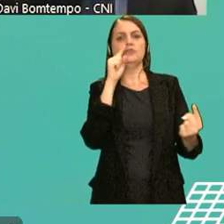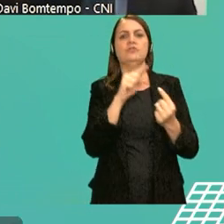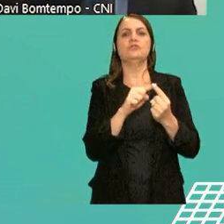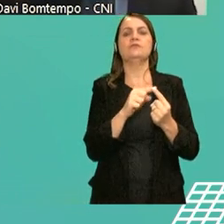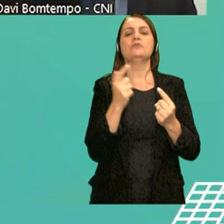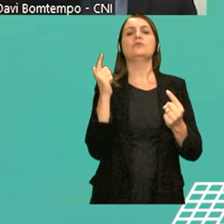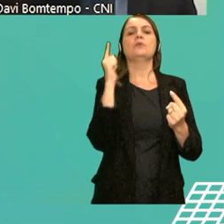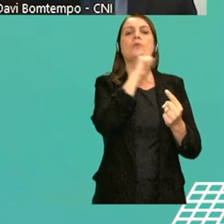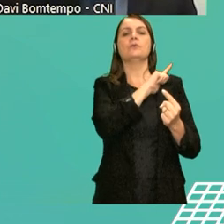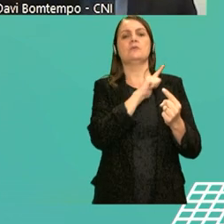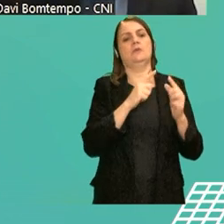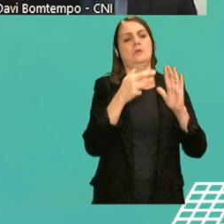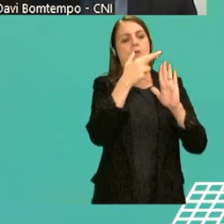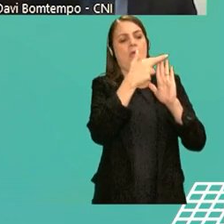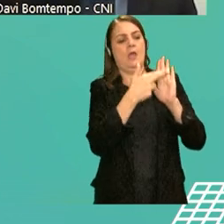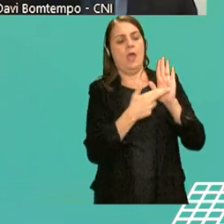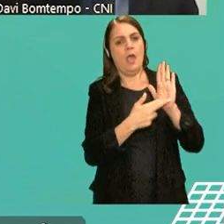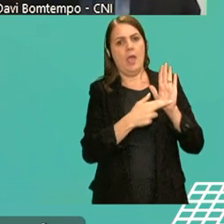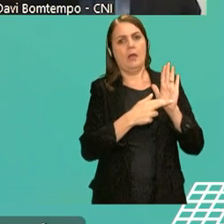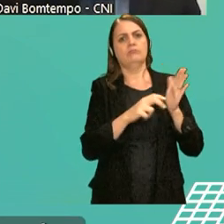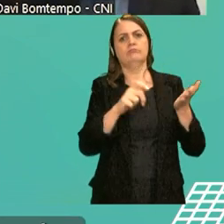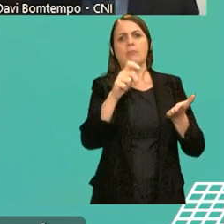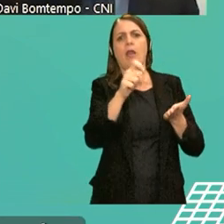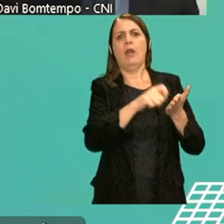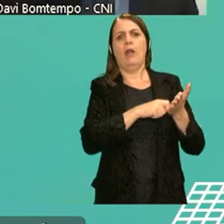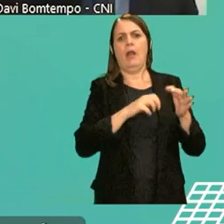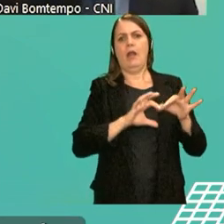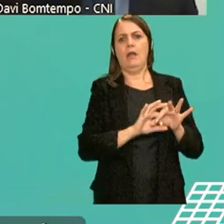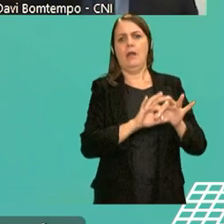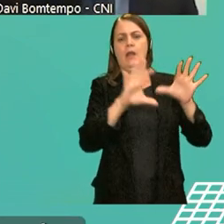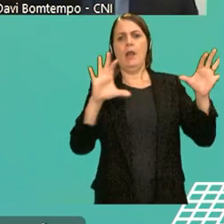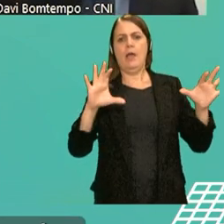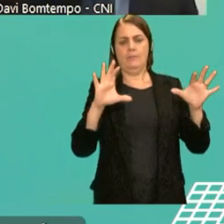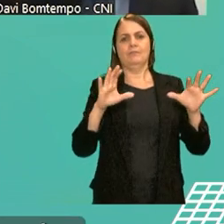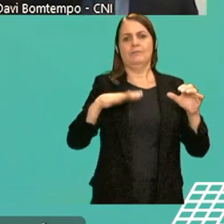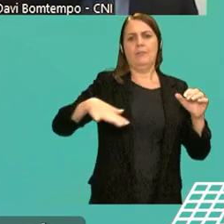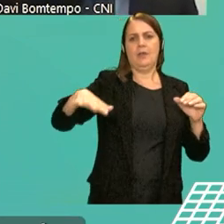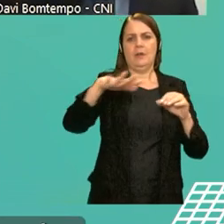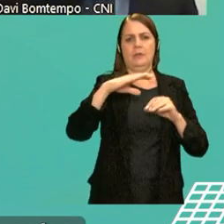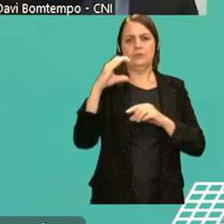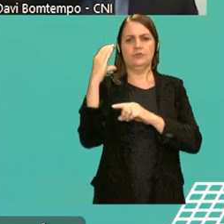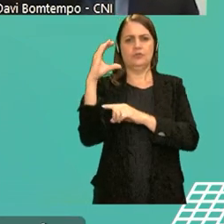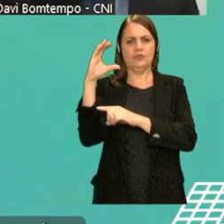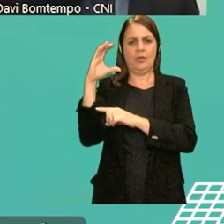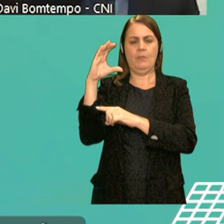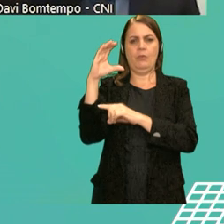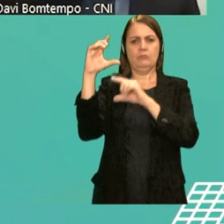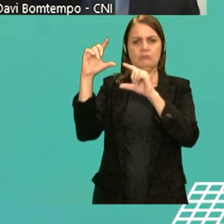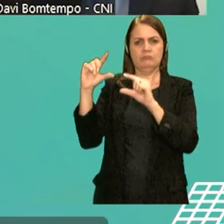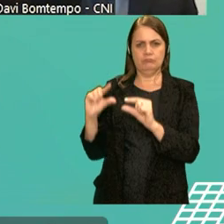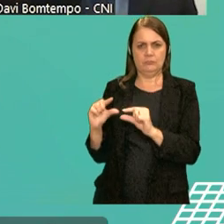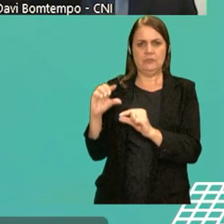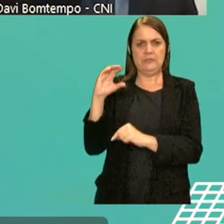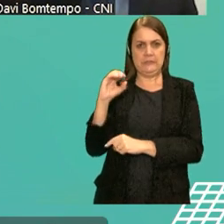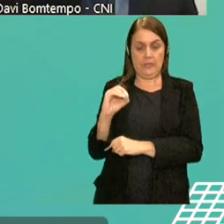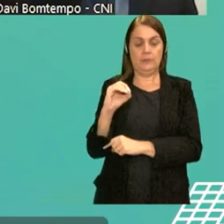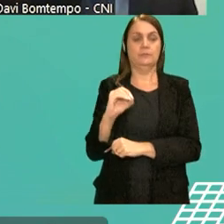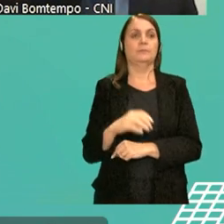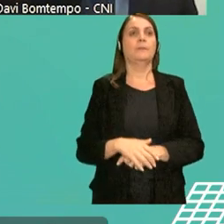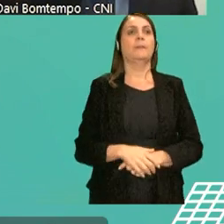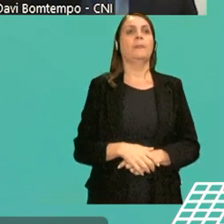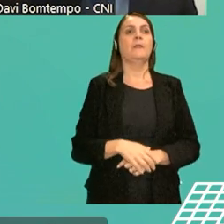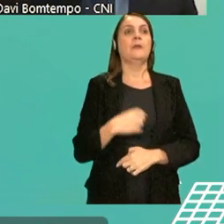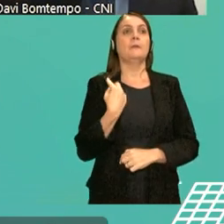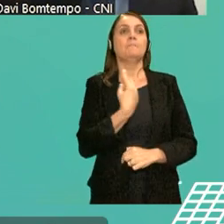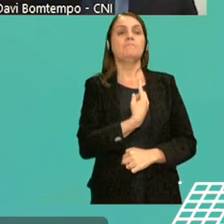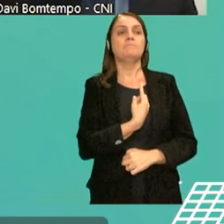carbono sob a ótica do cap and trade. Então, tudo isso para tratar, né, questões relevantes como uma discussão que vem ganhando corpo